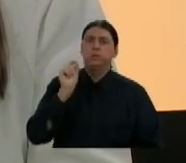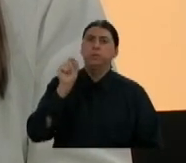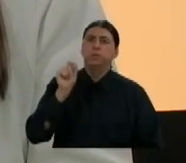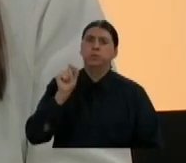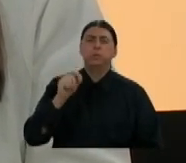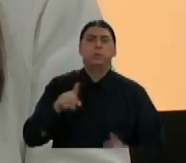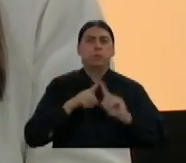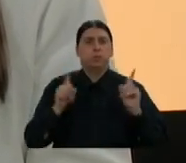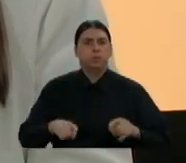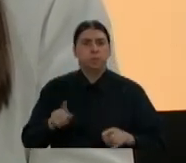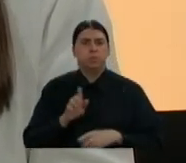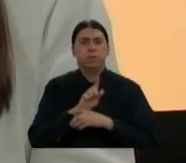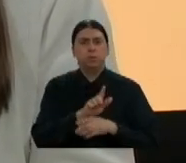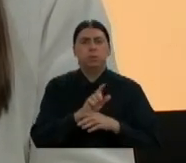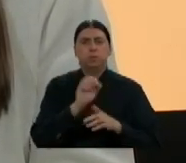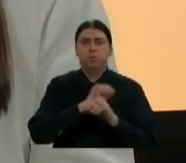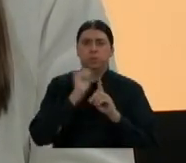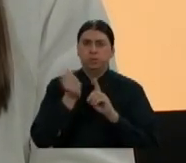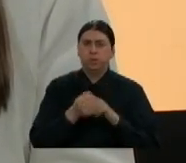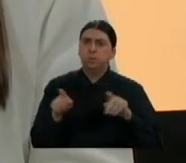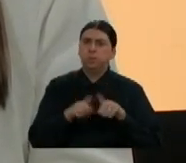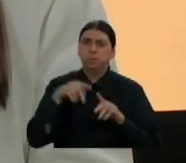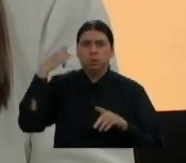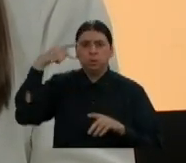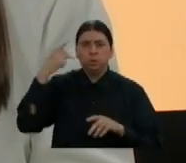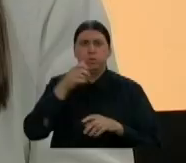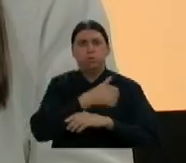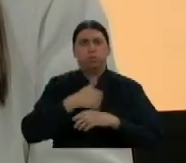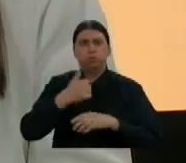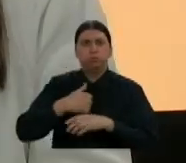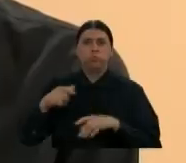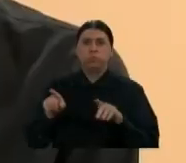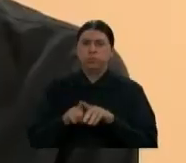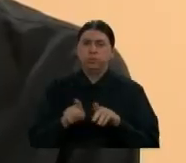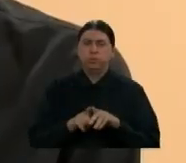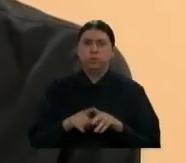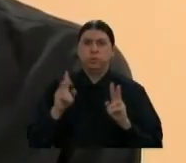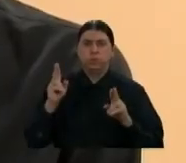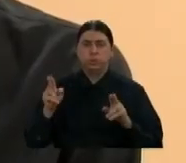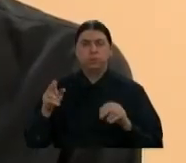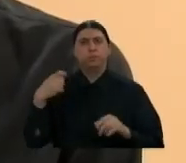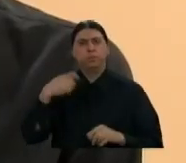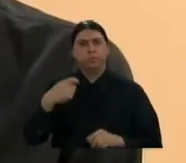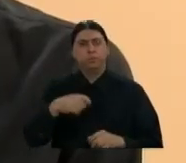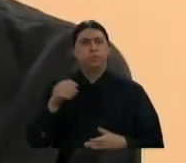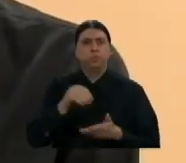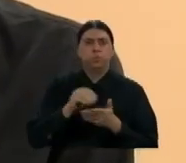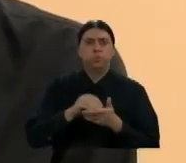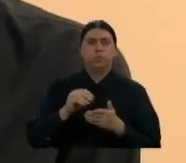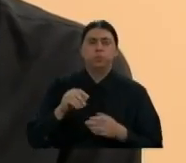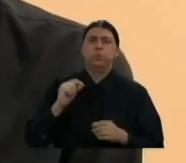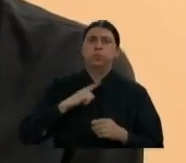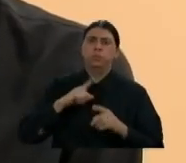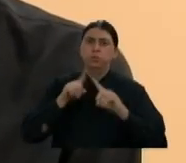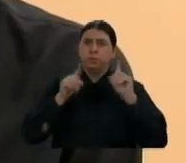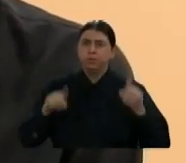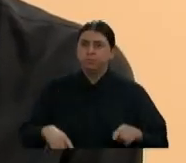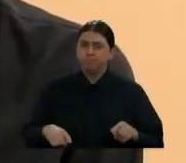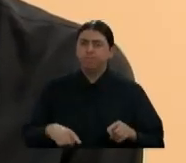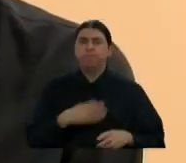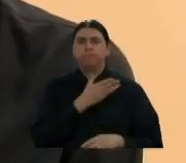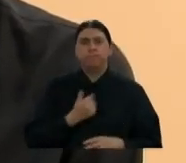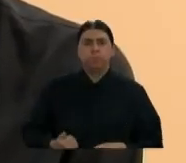sociais e psicólogos que vem conta da demanda principalmente psicólogos tempos e psicólogos e assistentes sociais você pode dizer que mais até do que